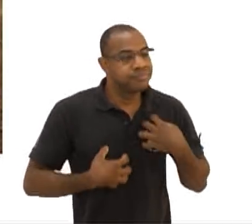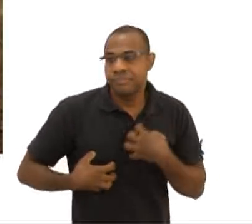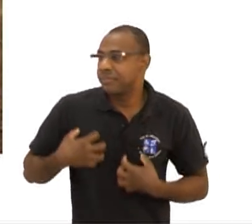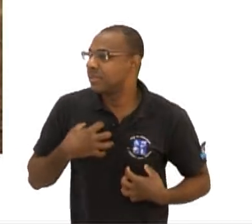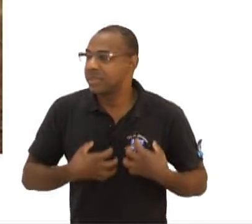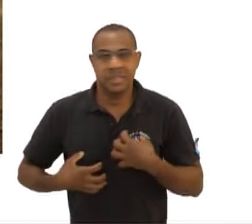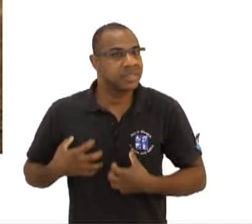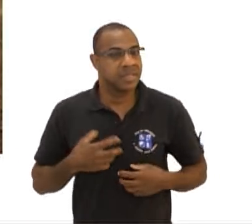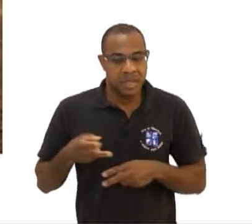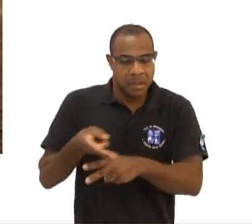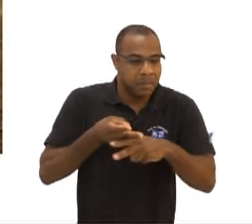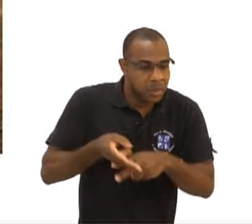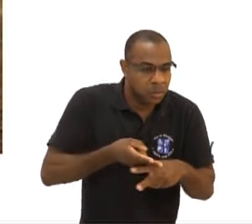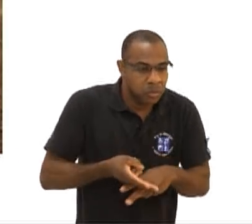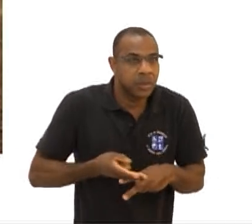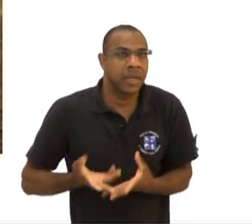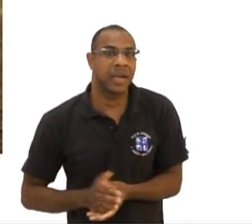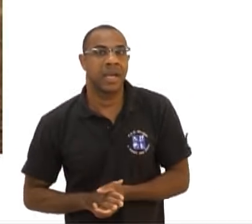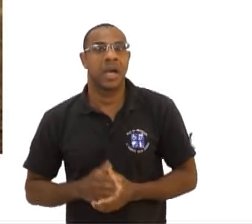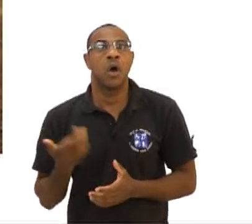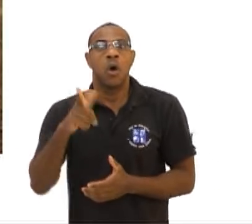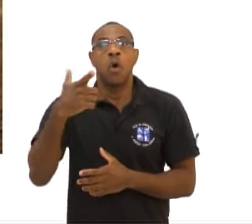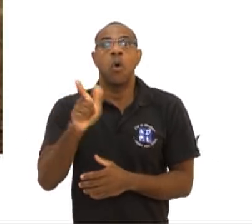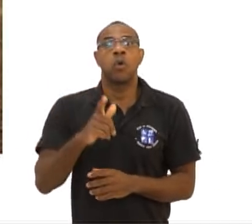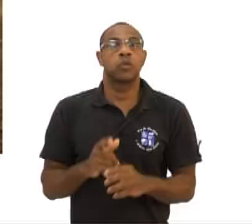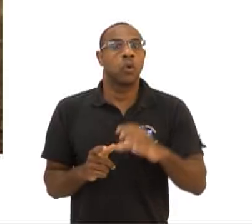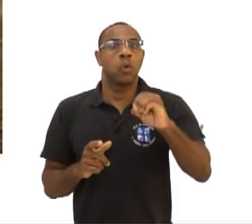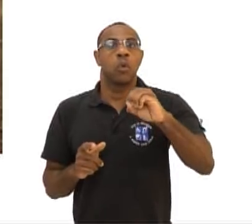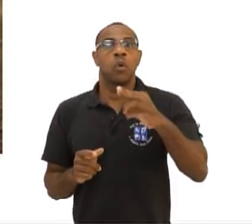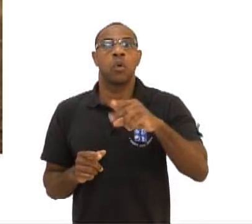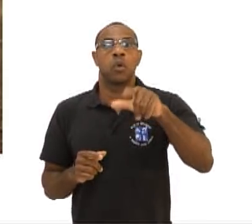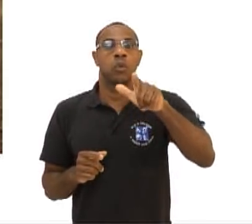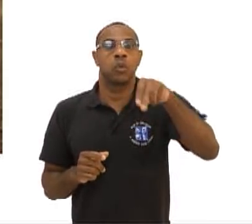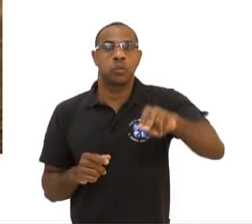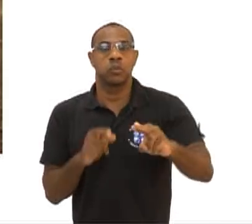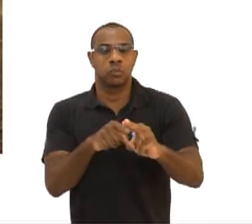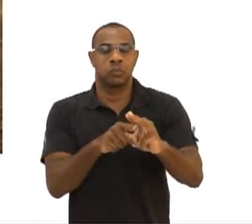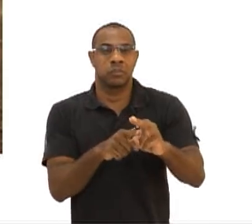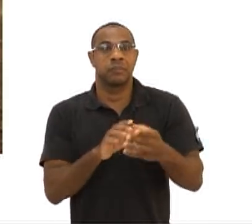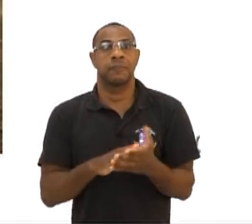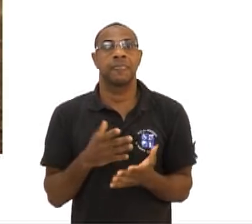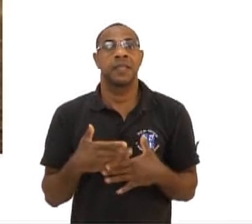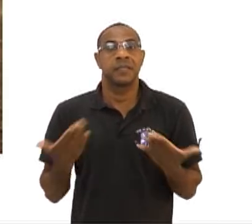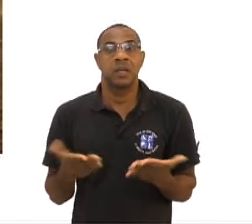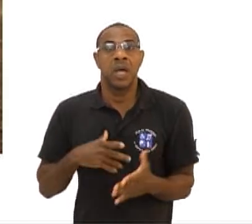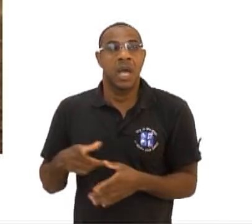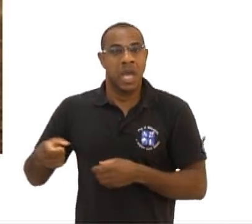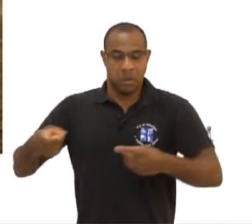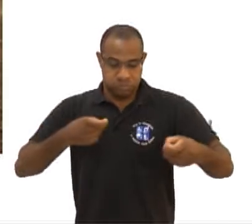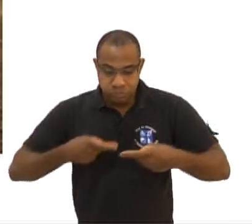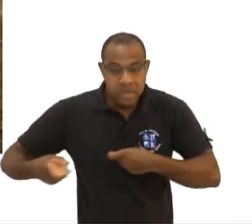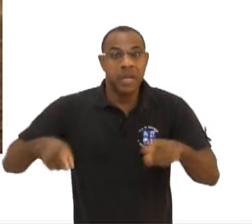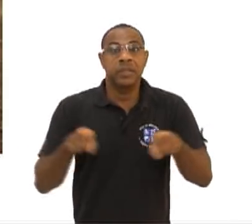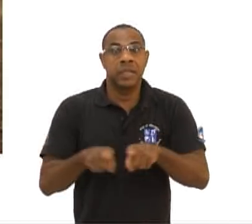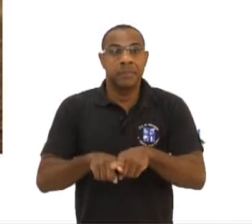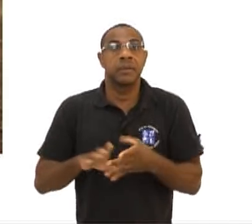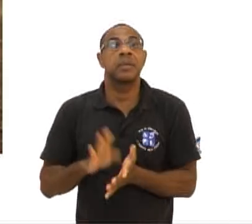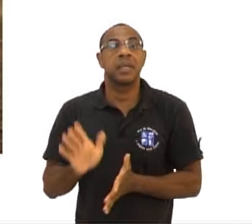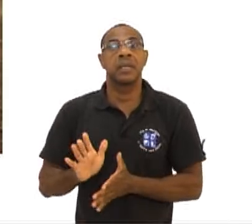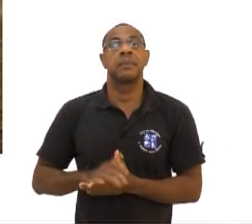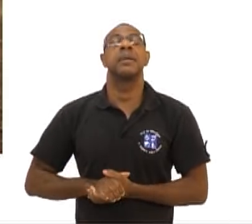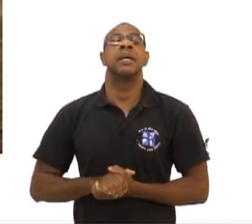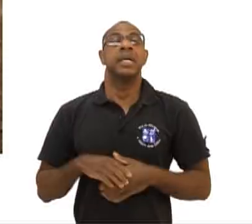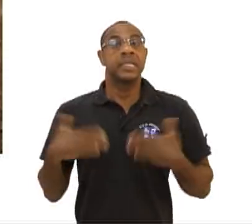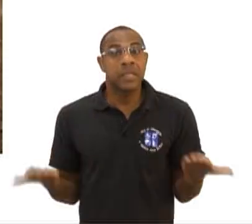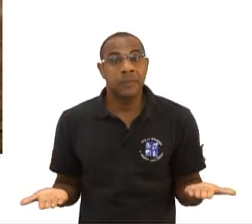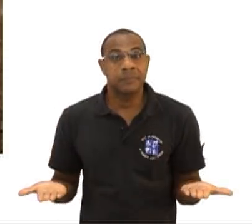iroko. Iroko se chama as árvores sagradas para as tradições iorubá. Inclusive, todo terreiro tem um iroko, que é uma árvore